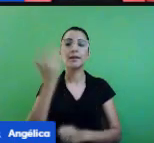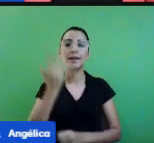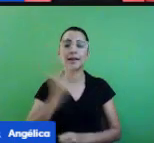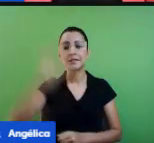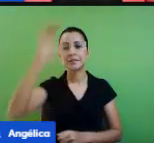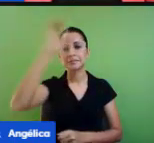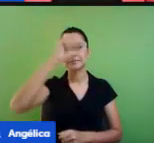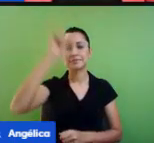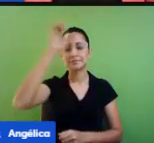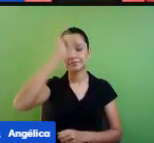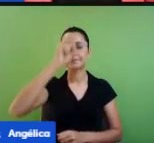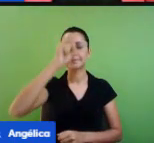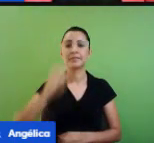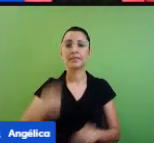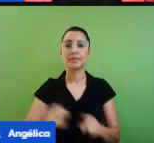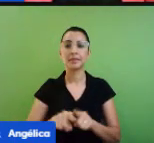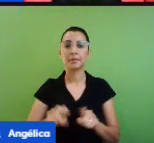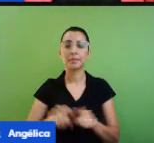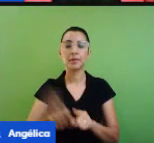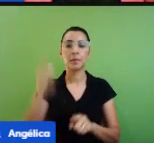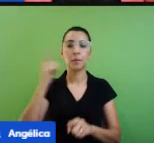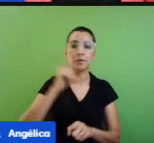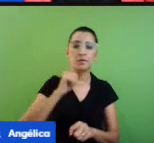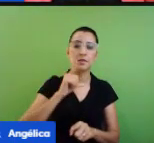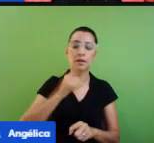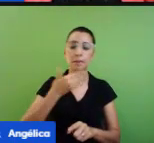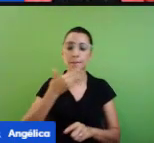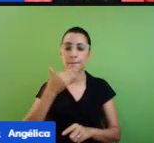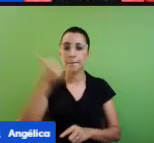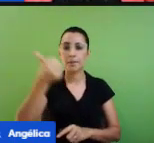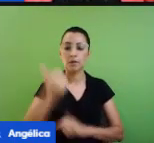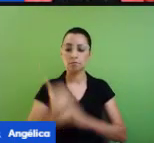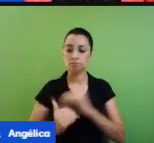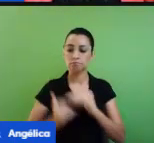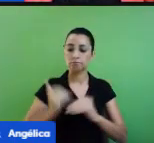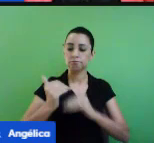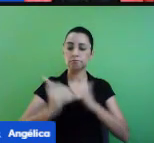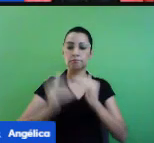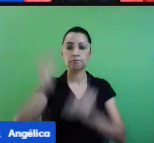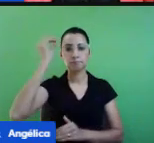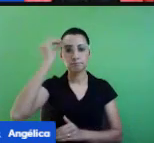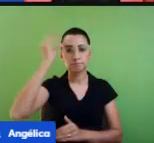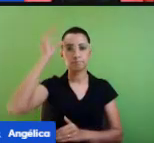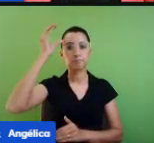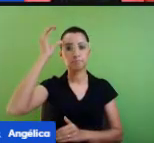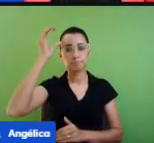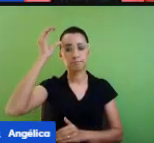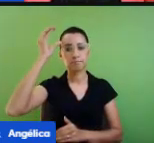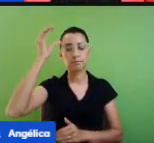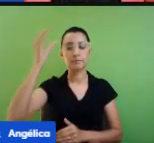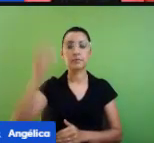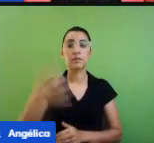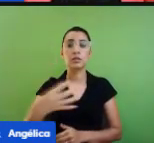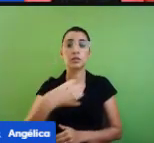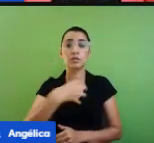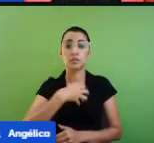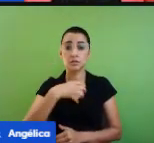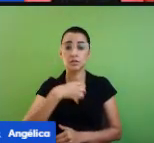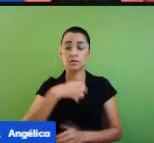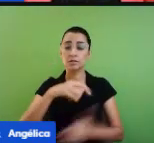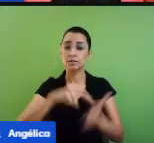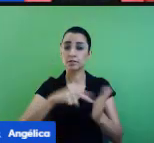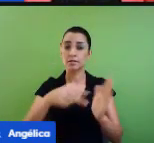e também aprimora os seus conhecimentos de forma significativa e começa a